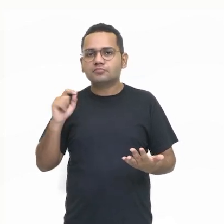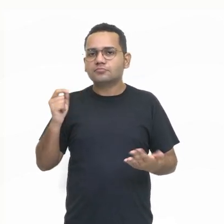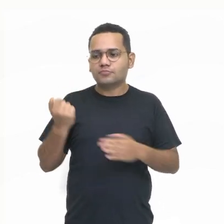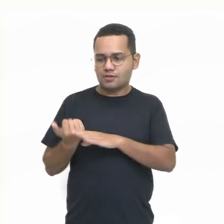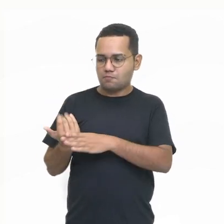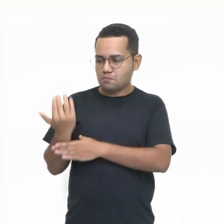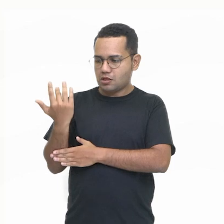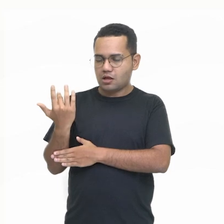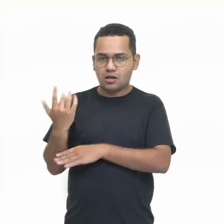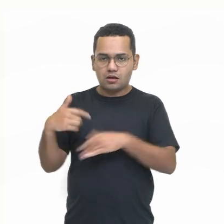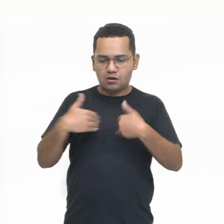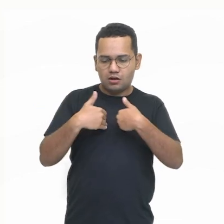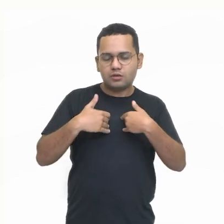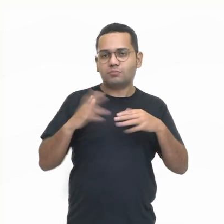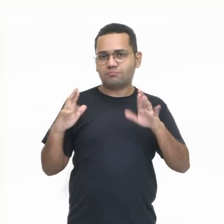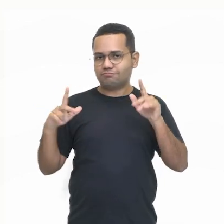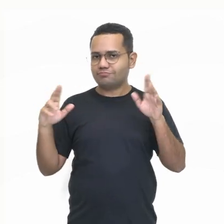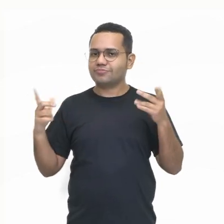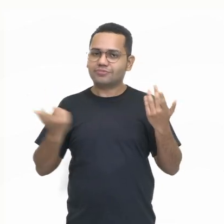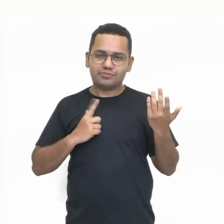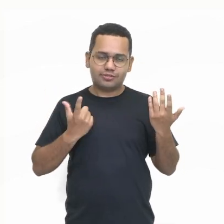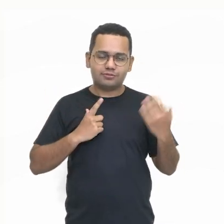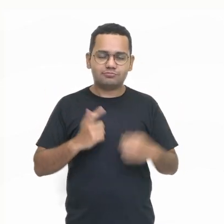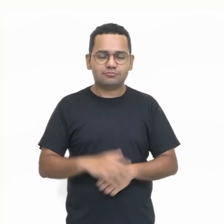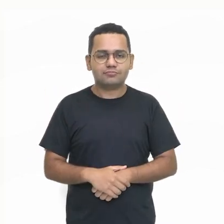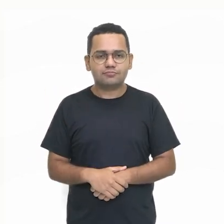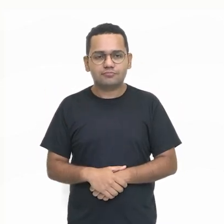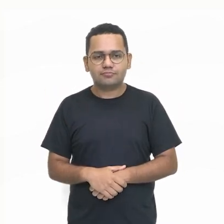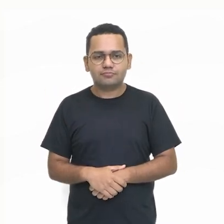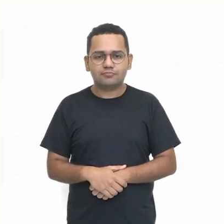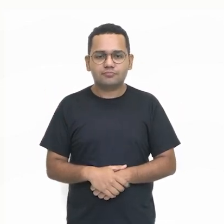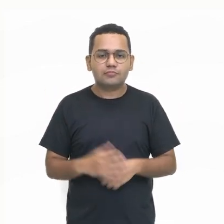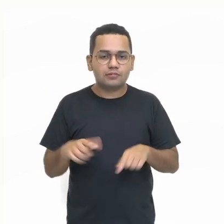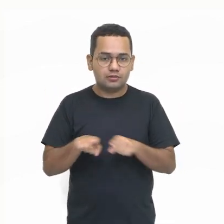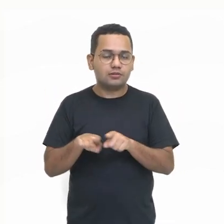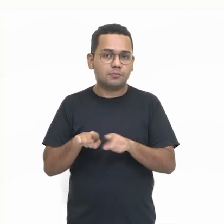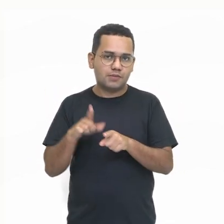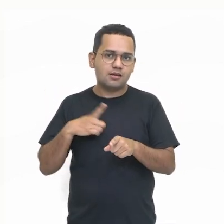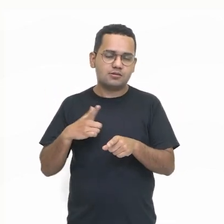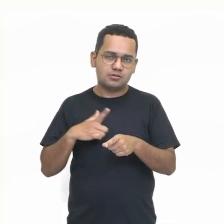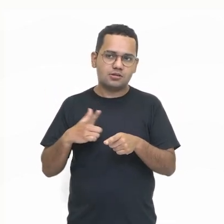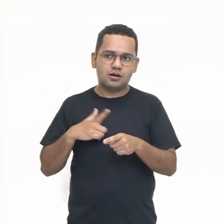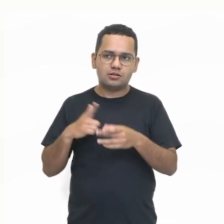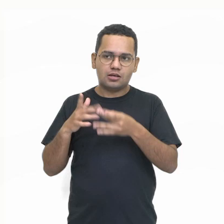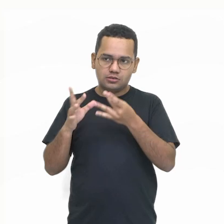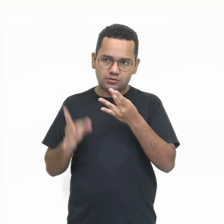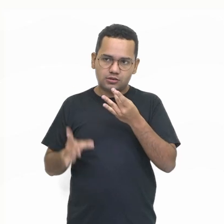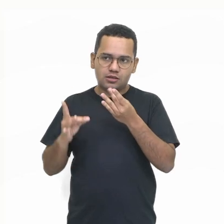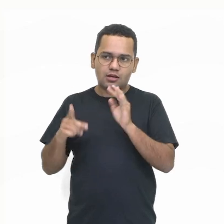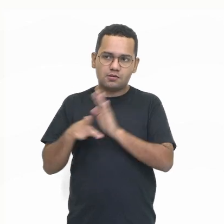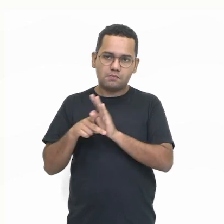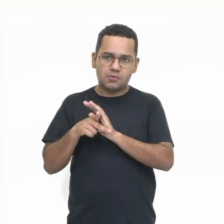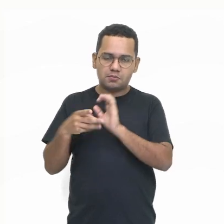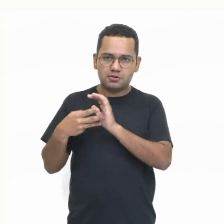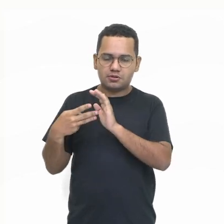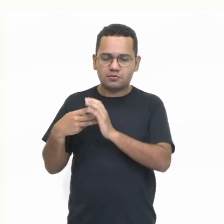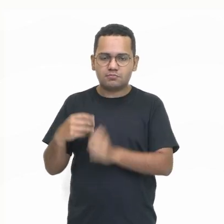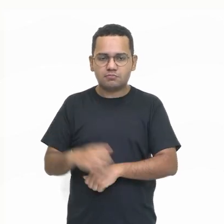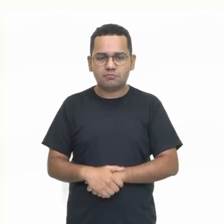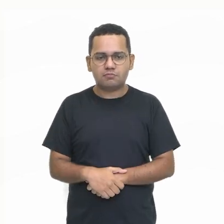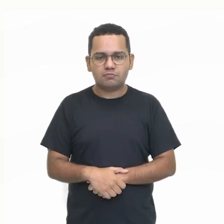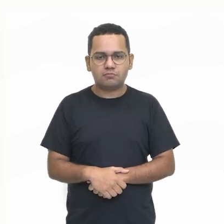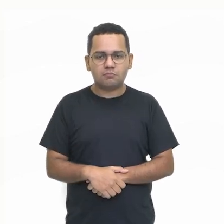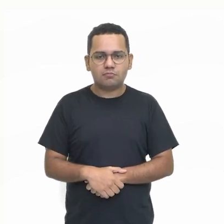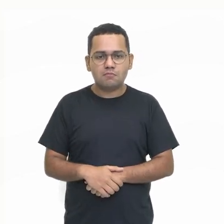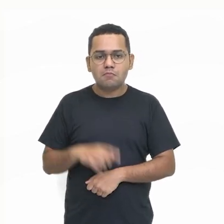percebe diferenças claras, né? E essas diferenças, elas também estão a nível celular. Então, a célula vegetal, apesar dela